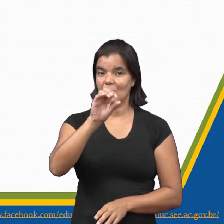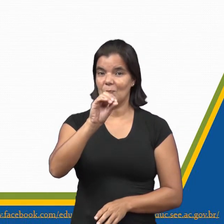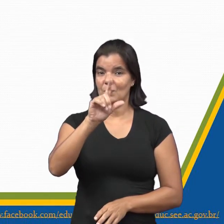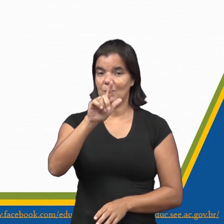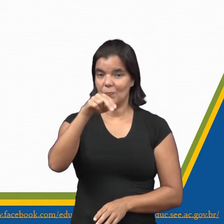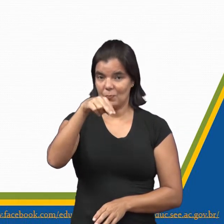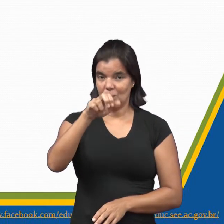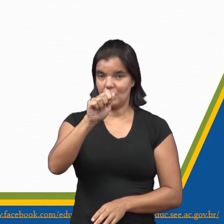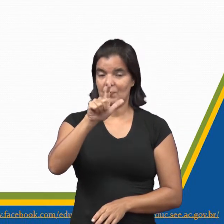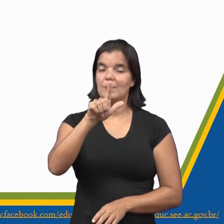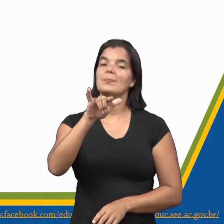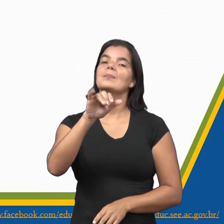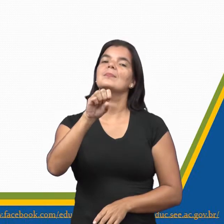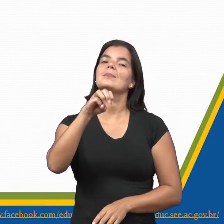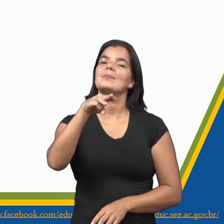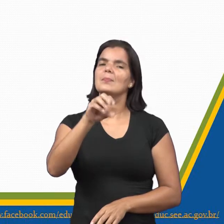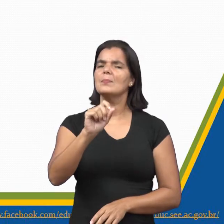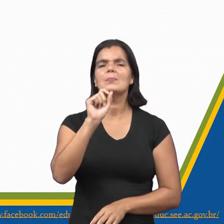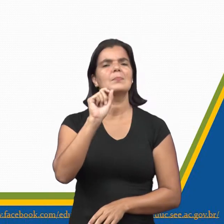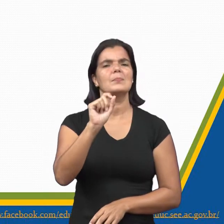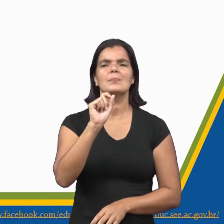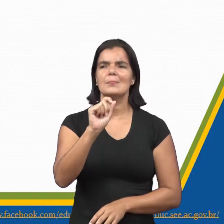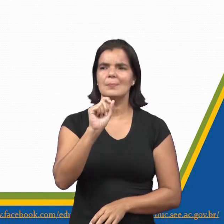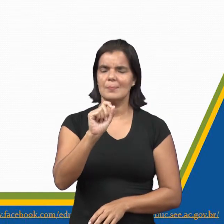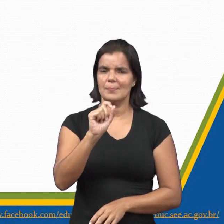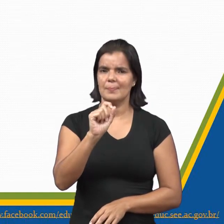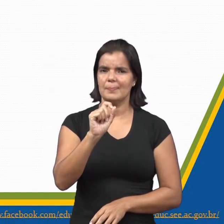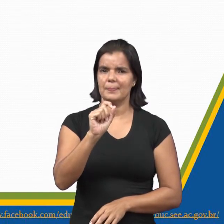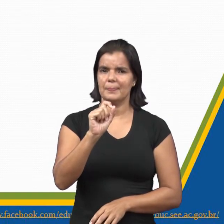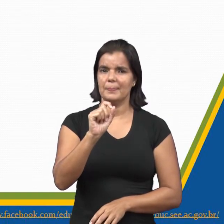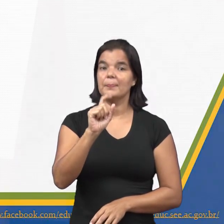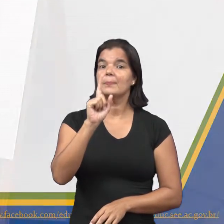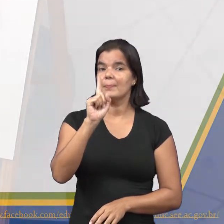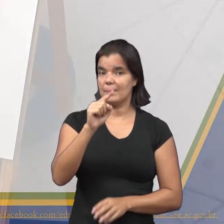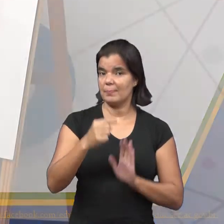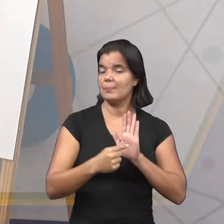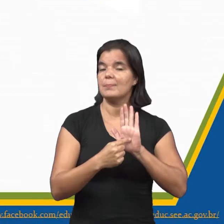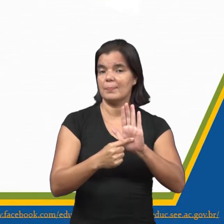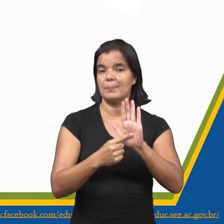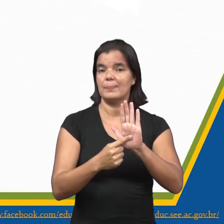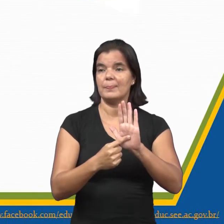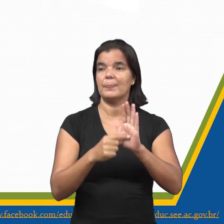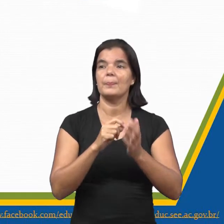regionalismo. O que é isso? Regionalismo, que é o destaque aí.